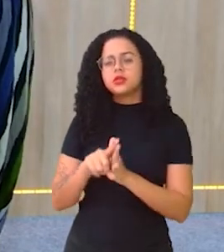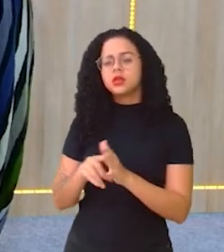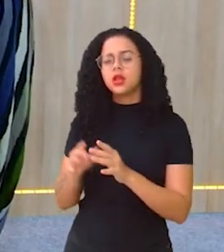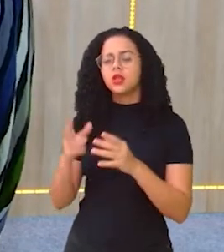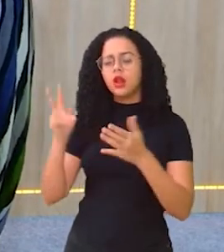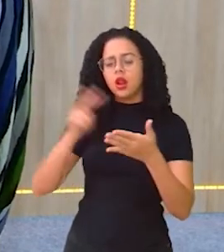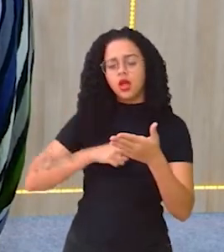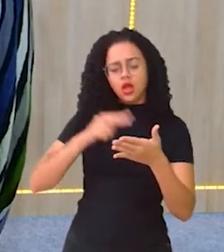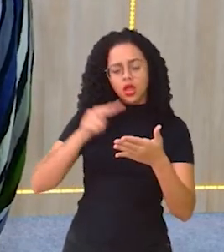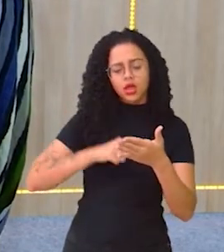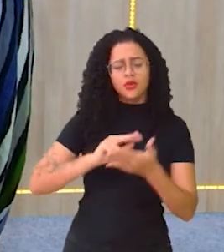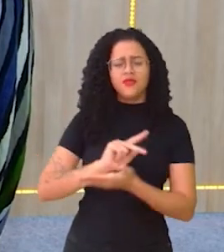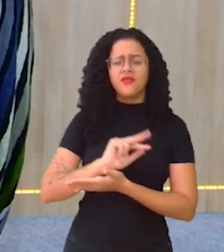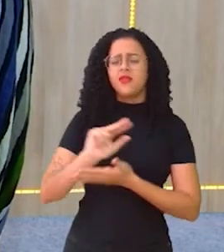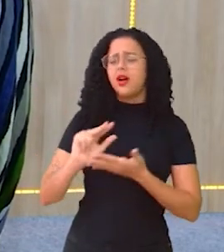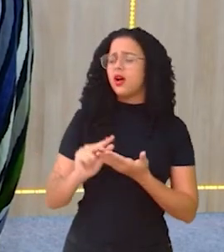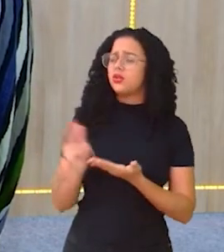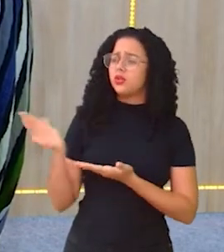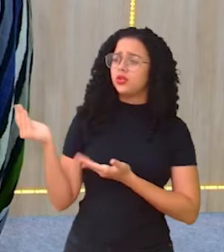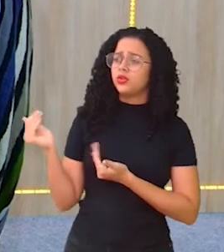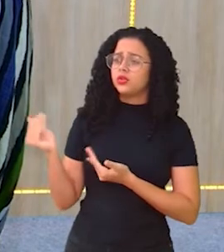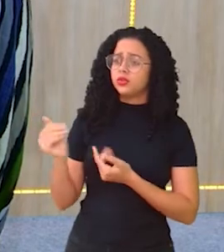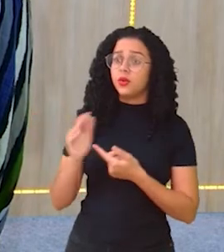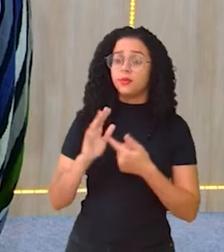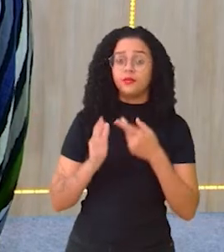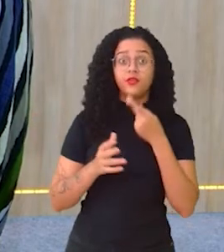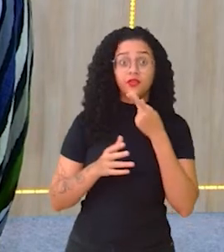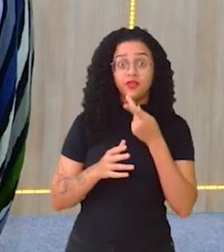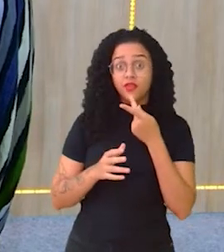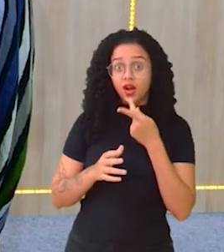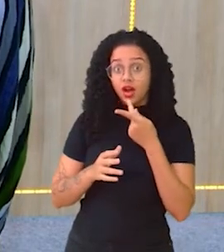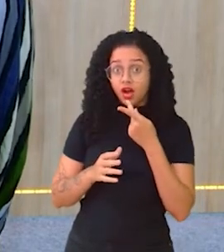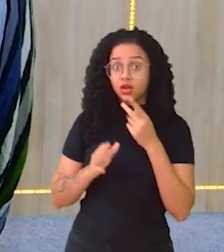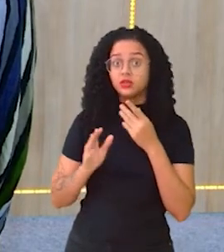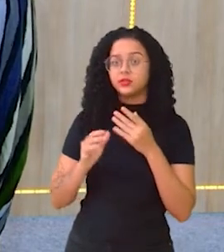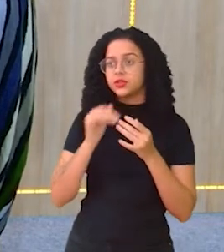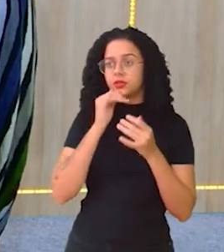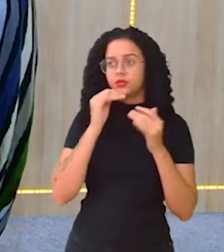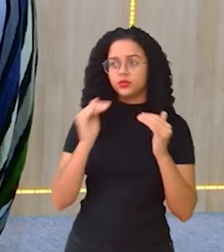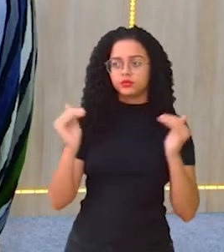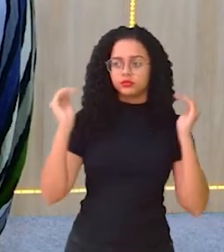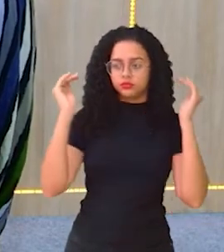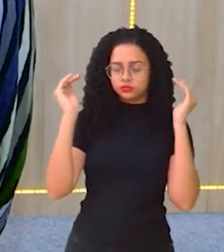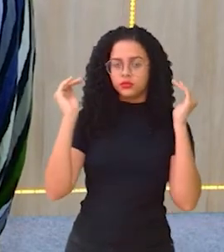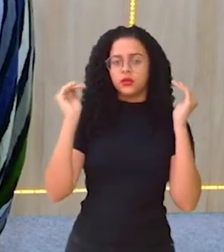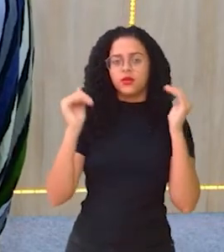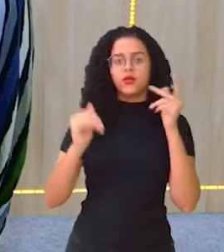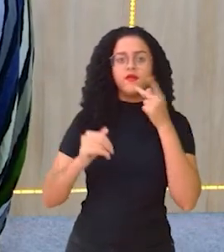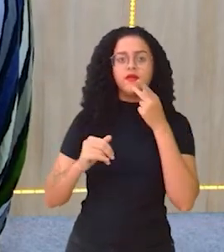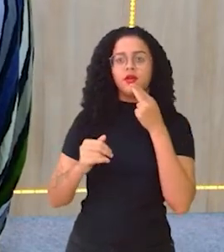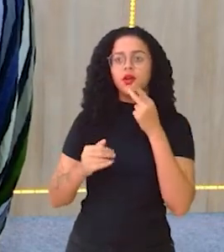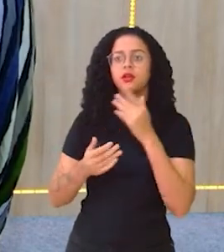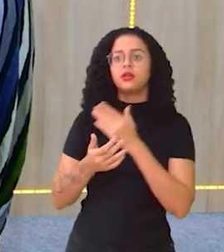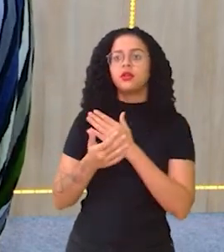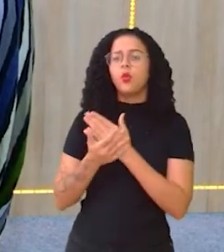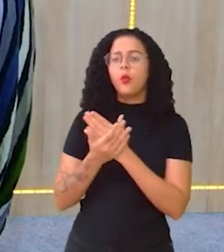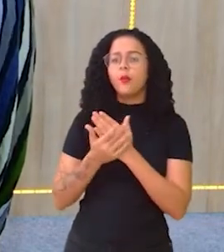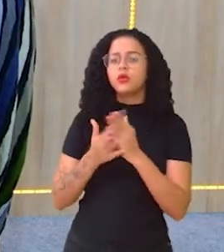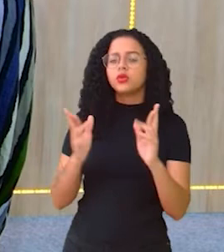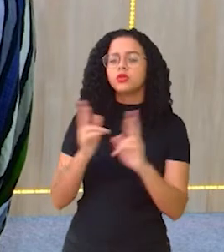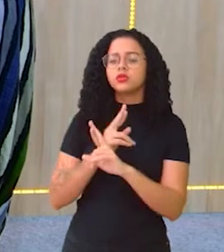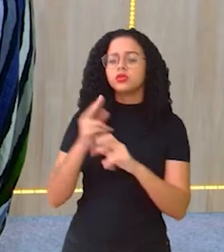em que vários adolescentes citam, isso já na idade adulta, que é nosso caso, de que por ter começado a se